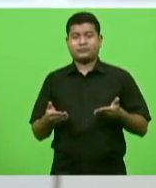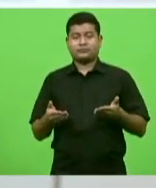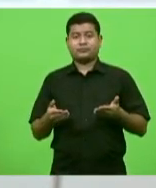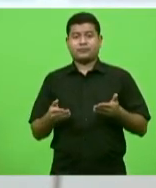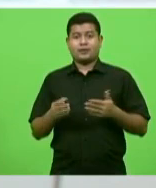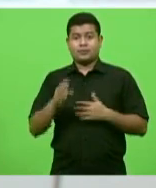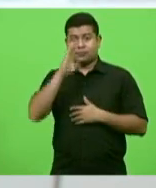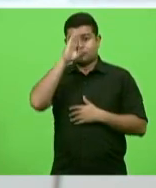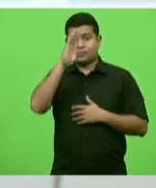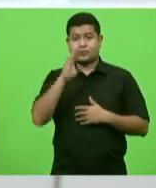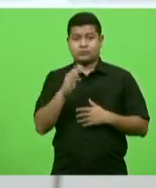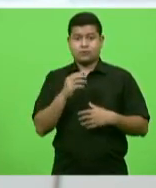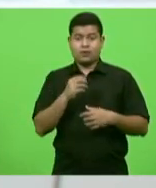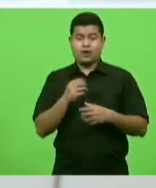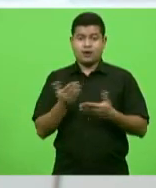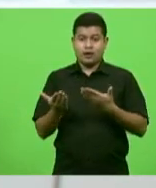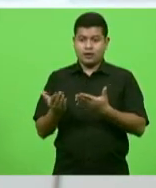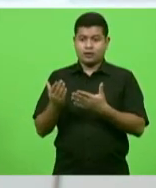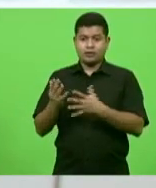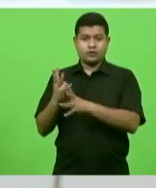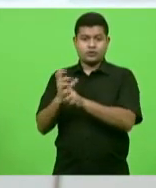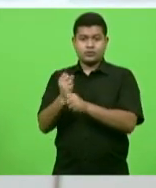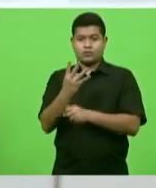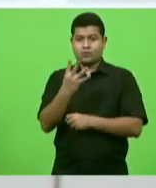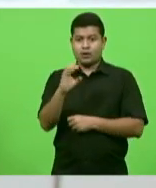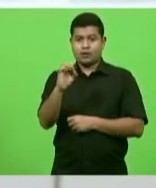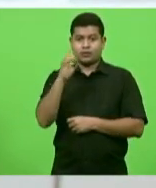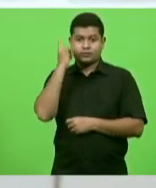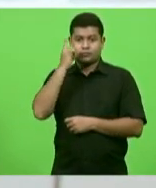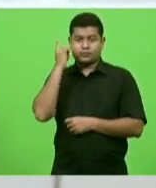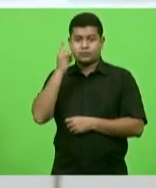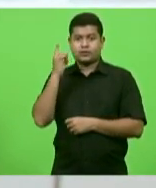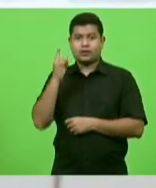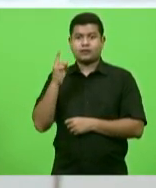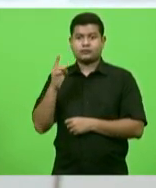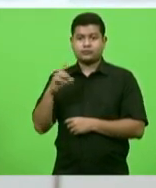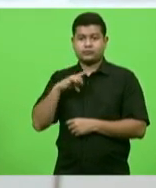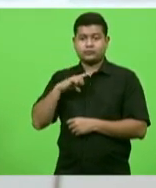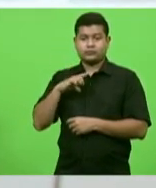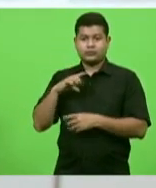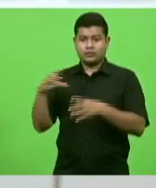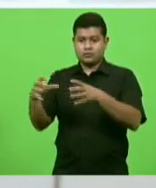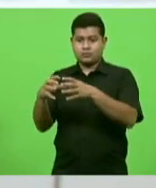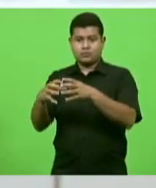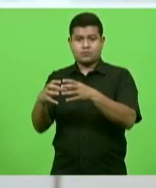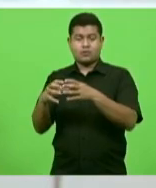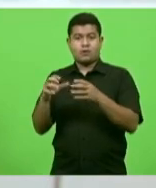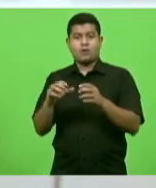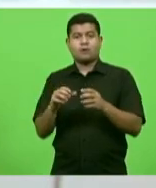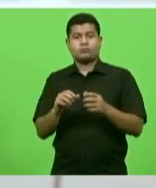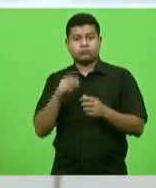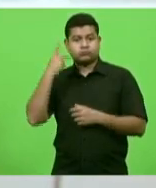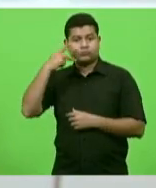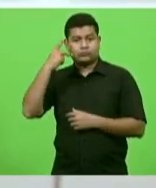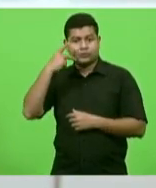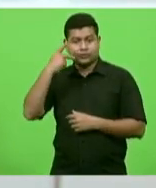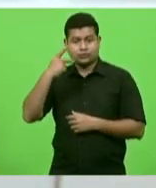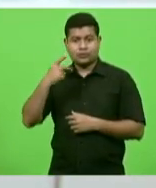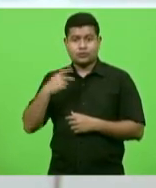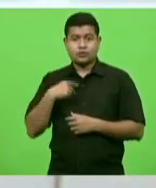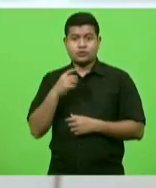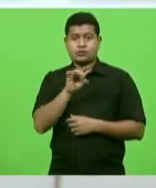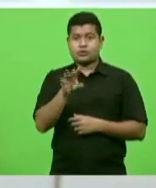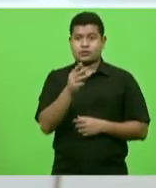dos 40 deputados que compõem o Parlamento apenas 36